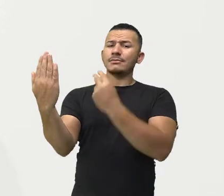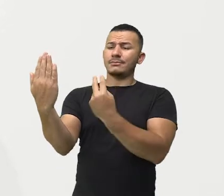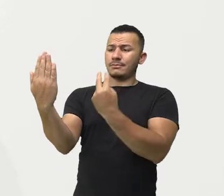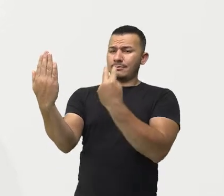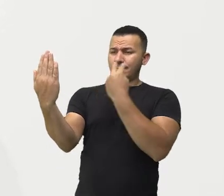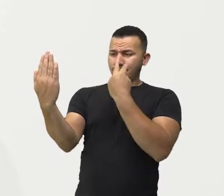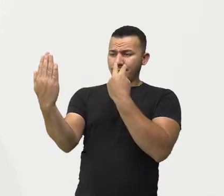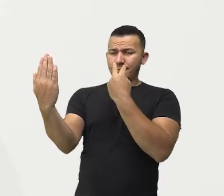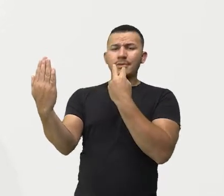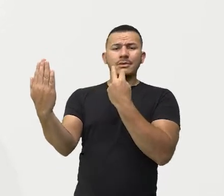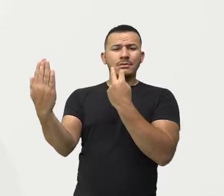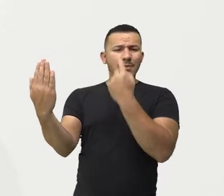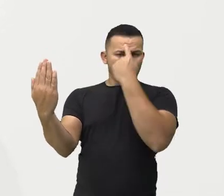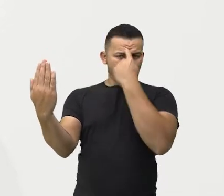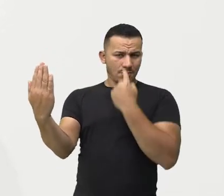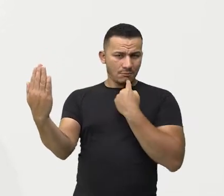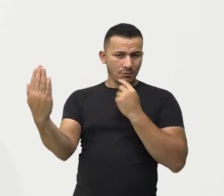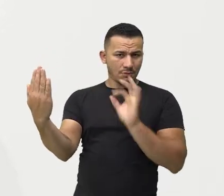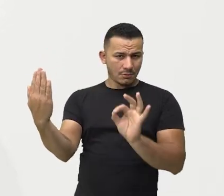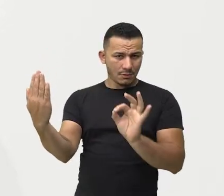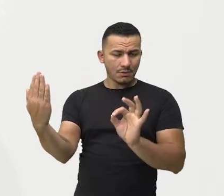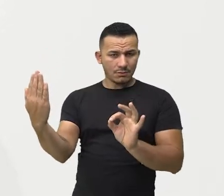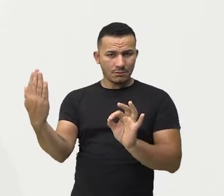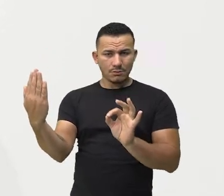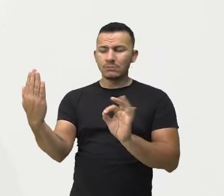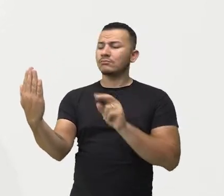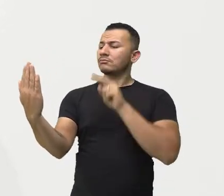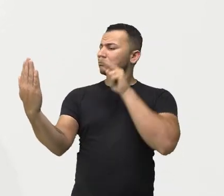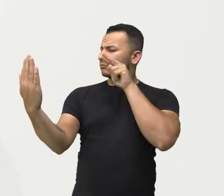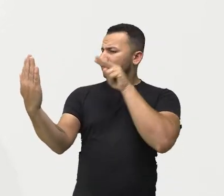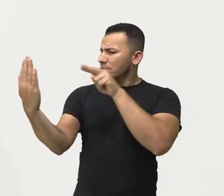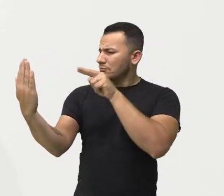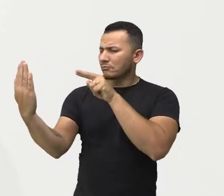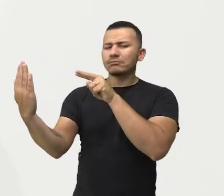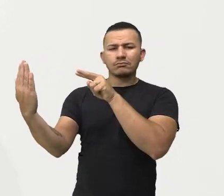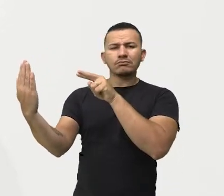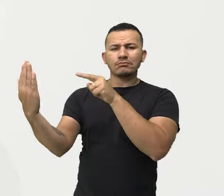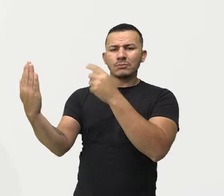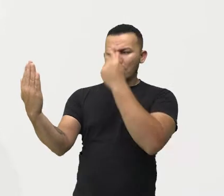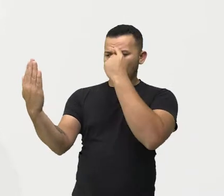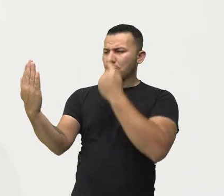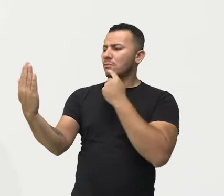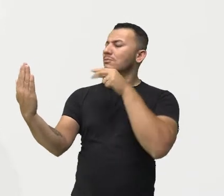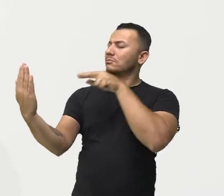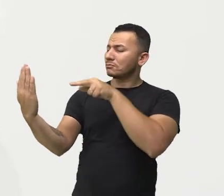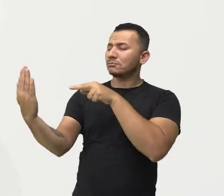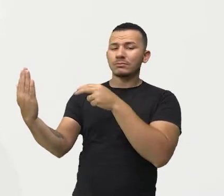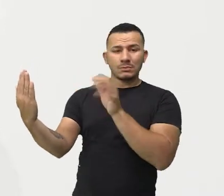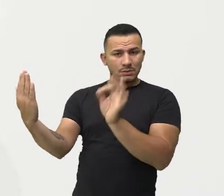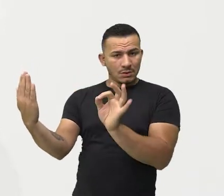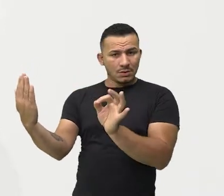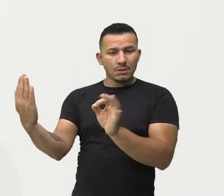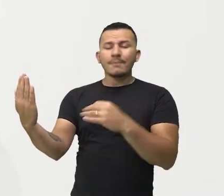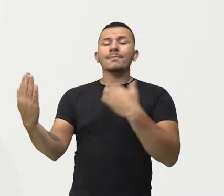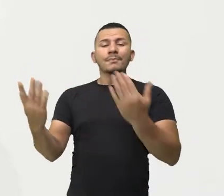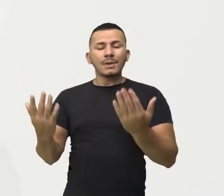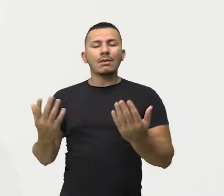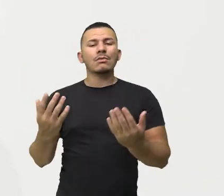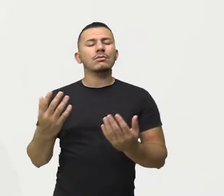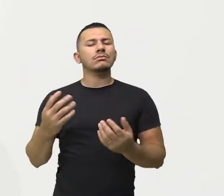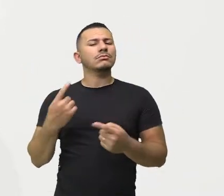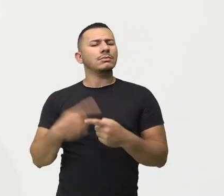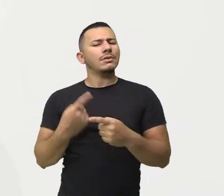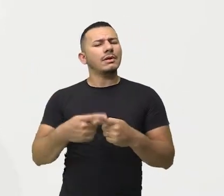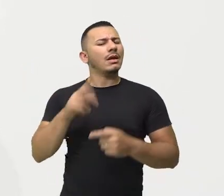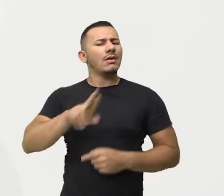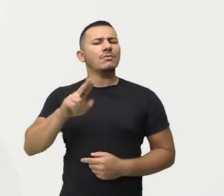reflexo a nossa figura, não é isso? Quando você se bota em frente do espelho, não é isso que acontece? E para que nós